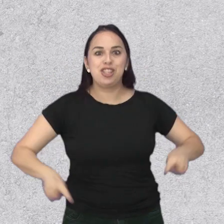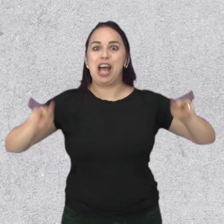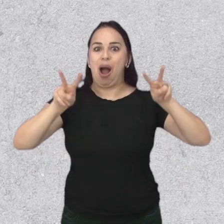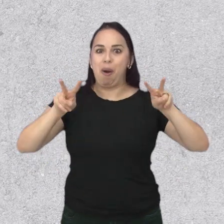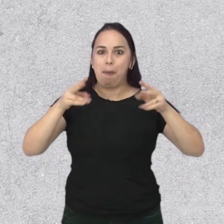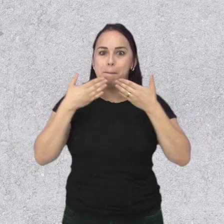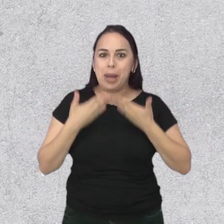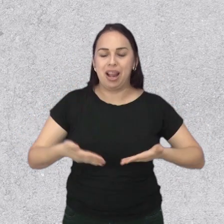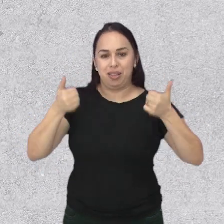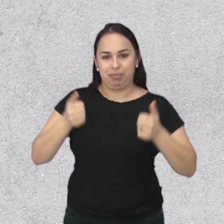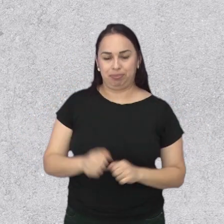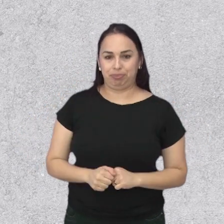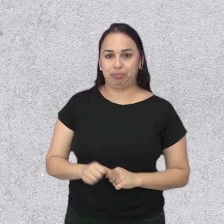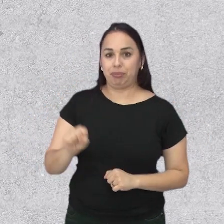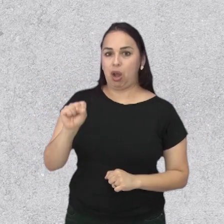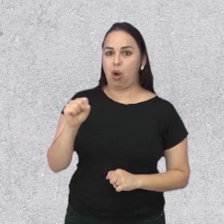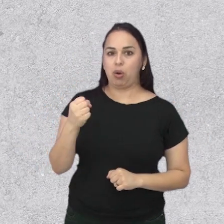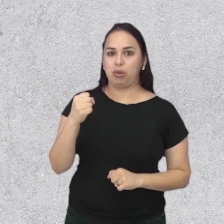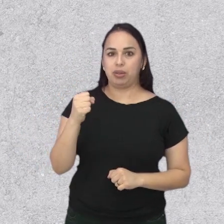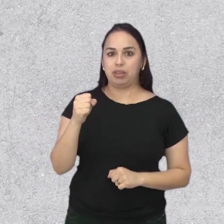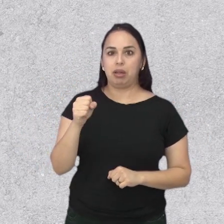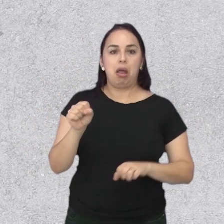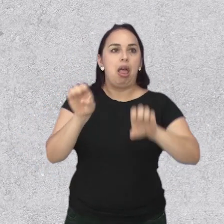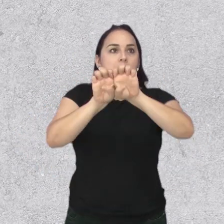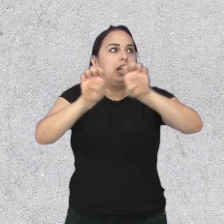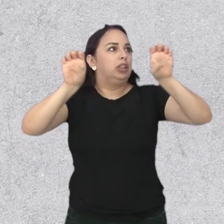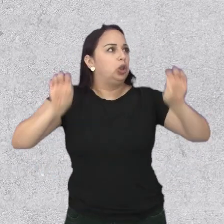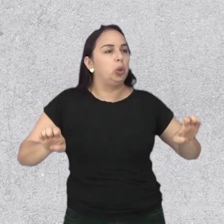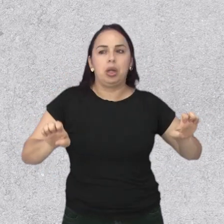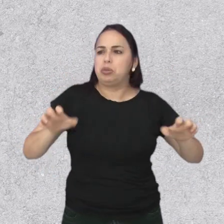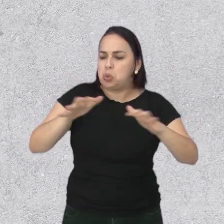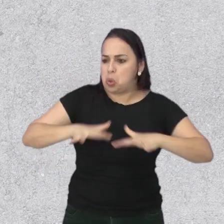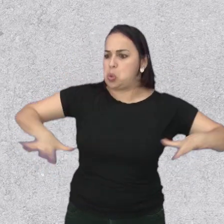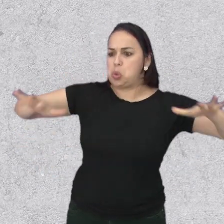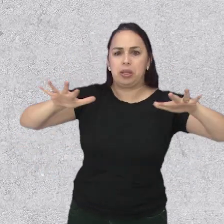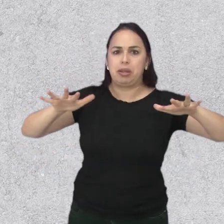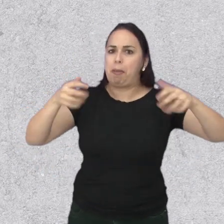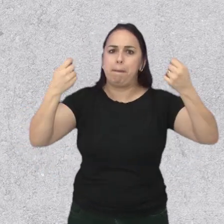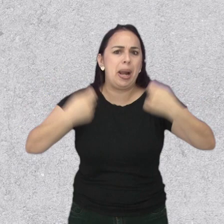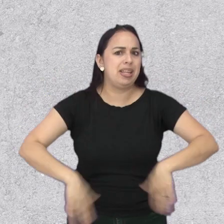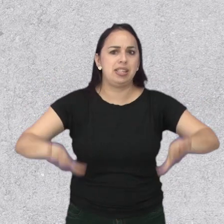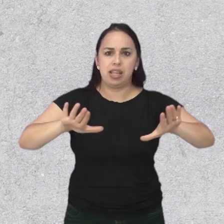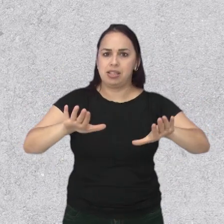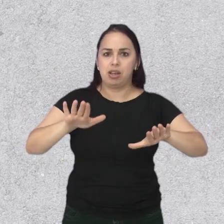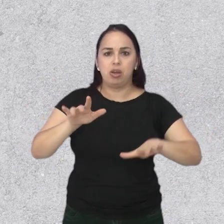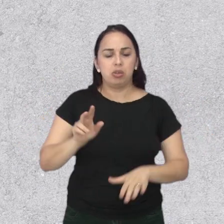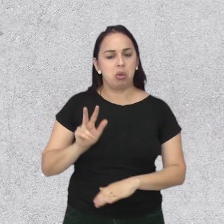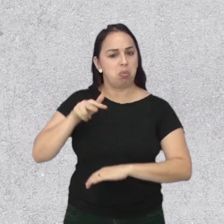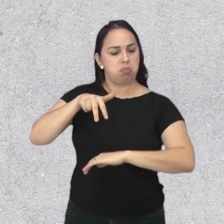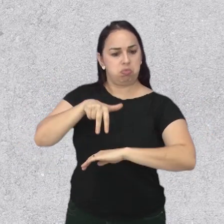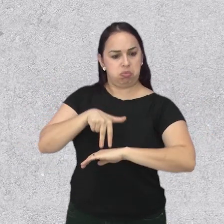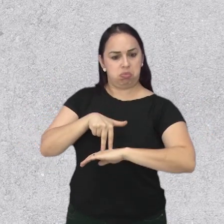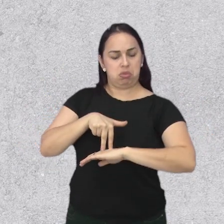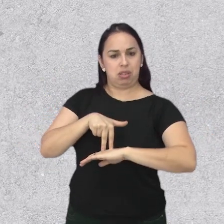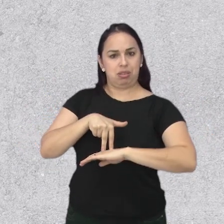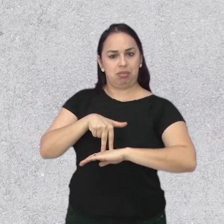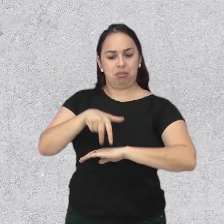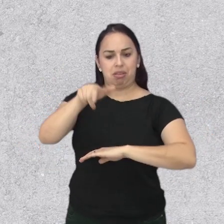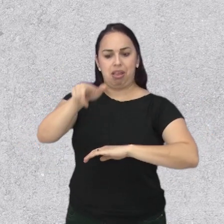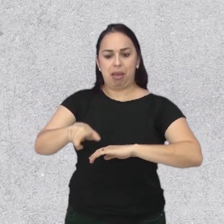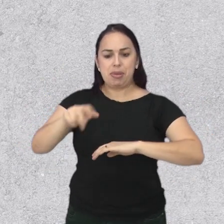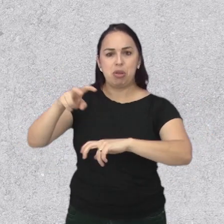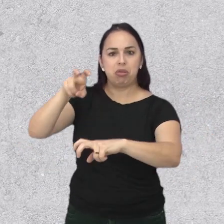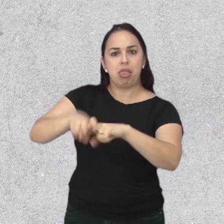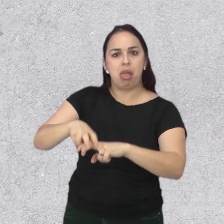do mundo. 8. Teatro não precisa de uma mega estrutura. Um espaço, uma pessoa contando uma história, um